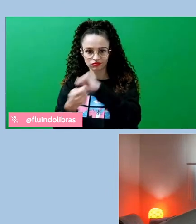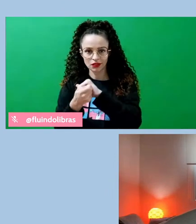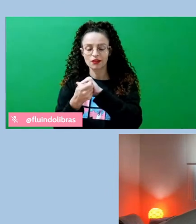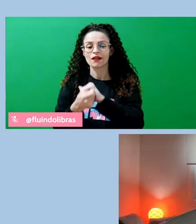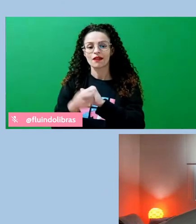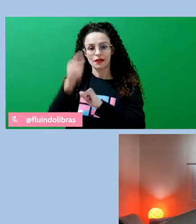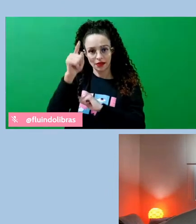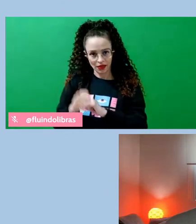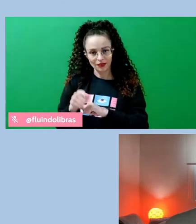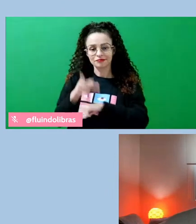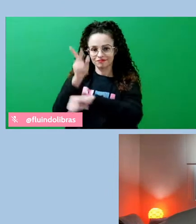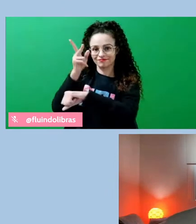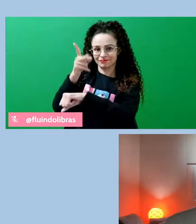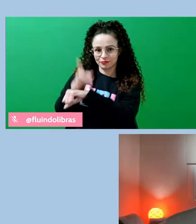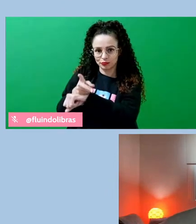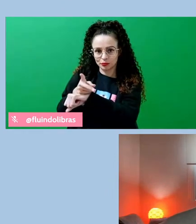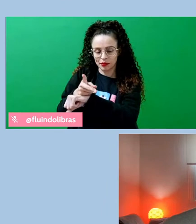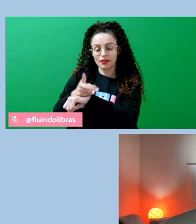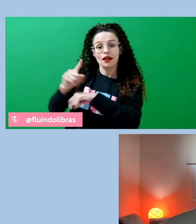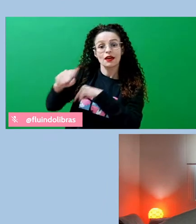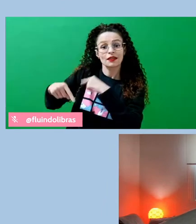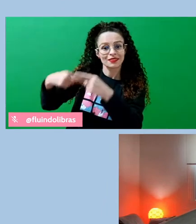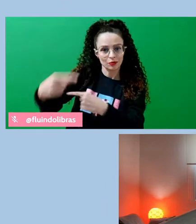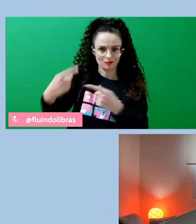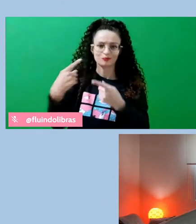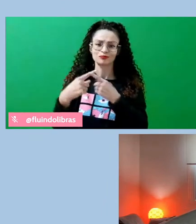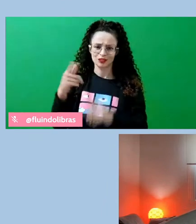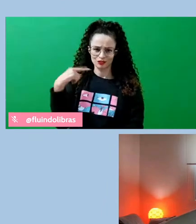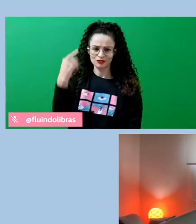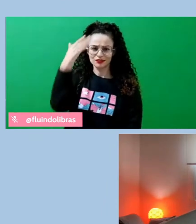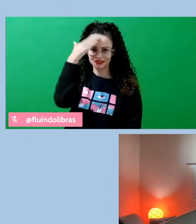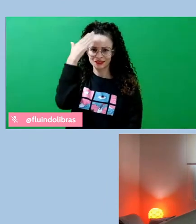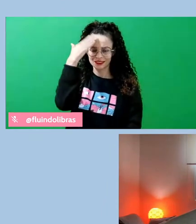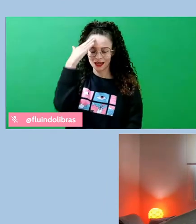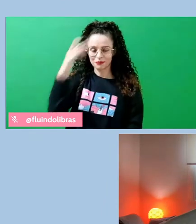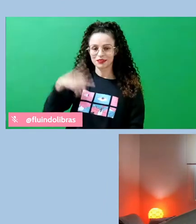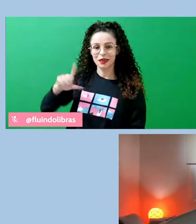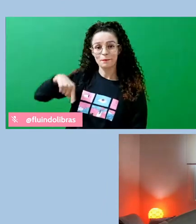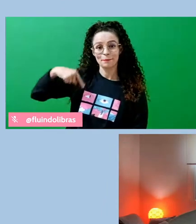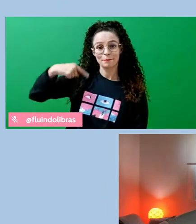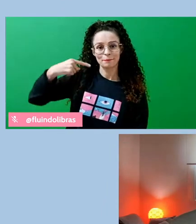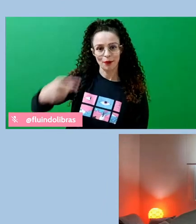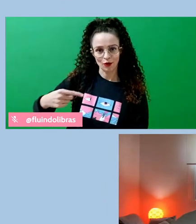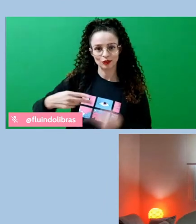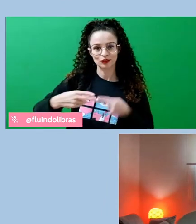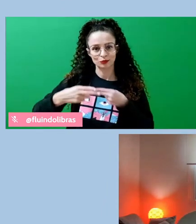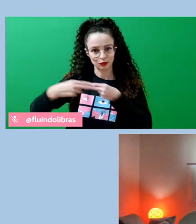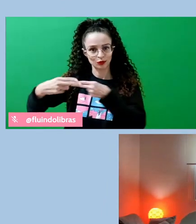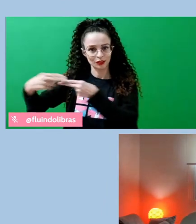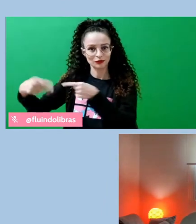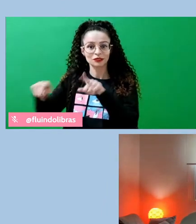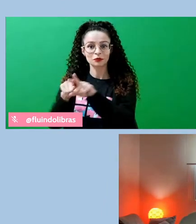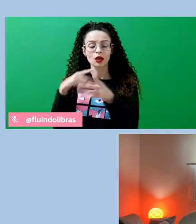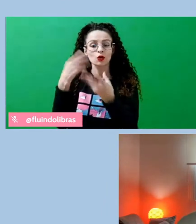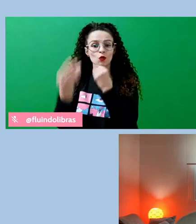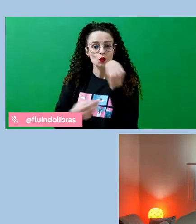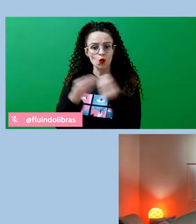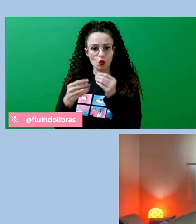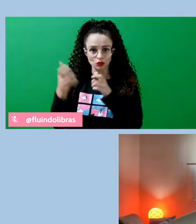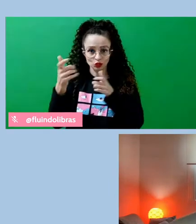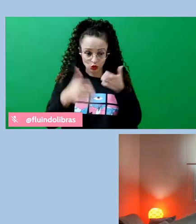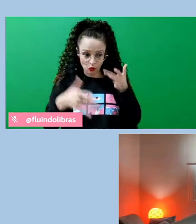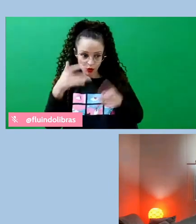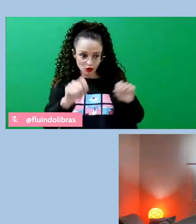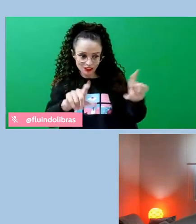foi filmada, e aí depois, porque a gente sabe que o filme tem a pós-produção e você ainda vai para a edição, e queria saber se sobrou cena depois disso, se você ainda